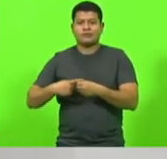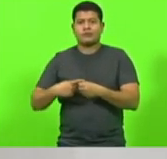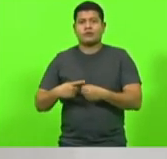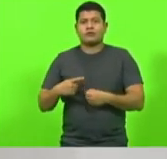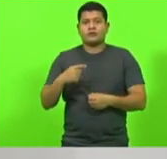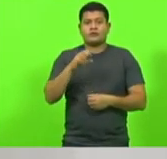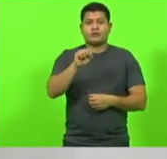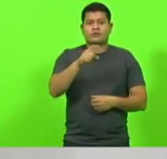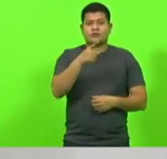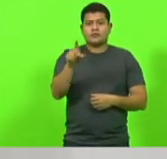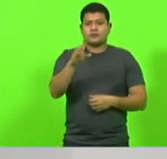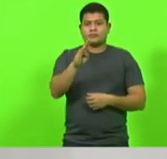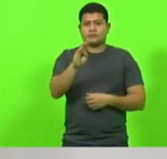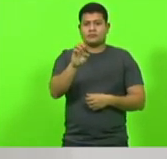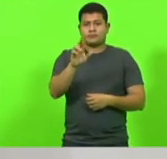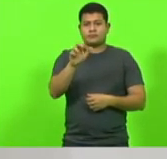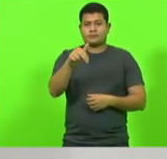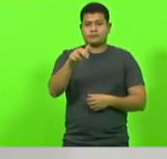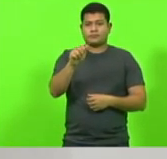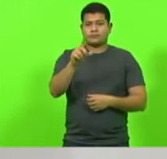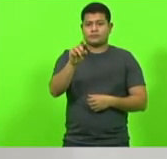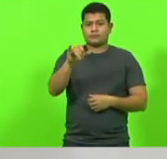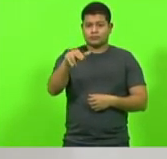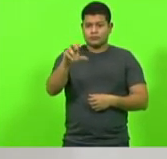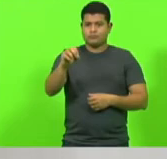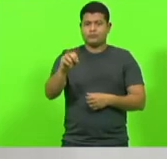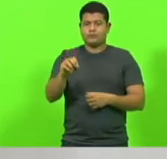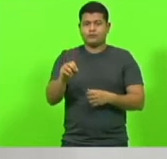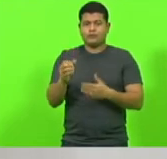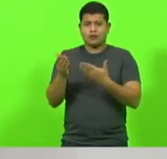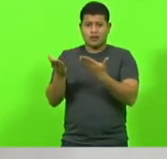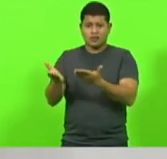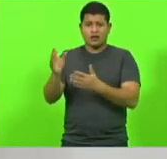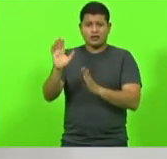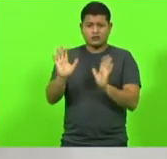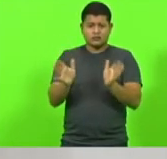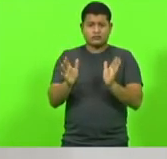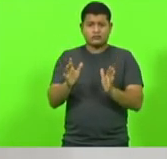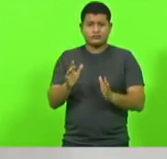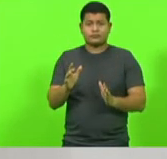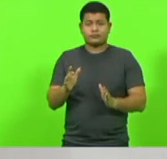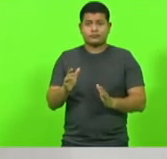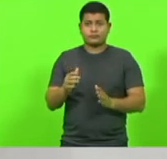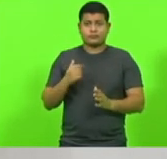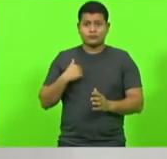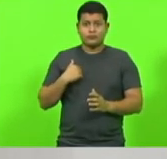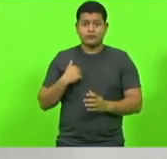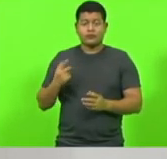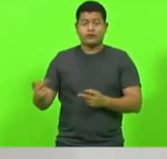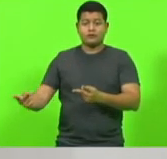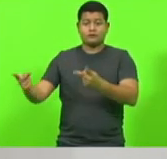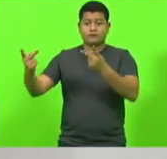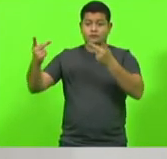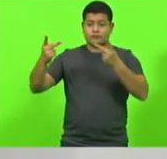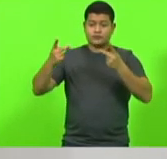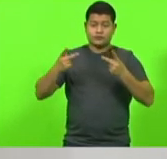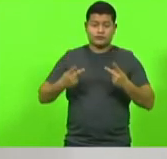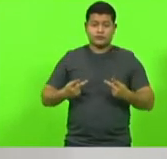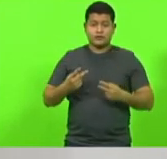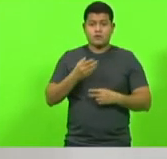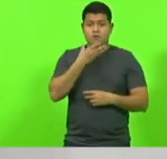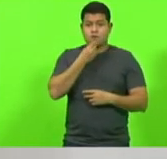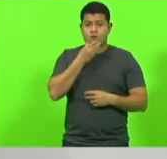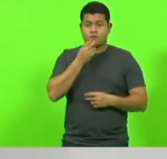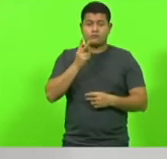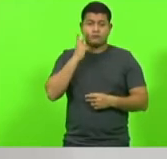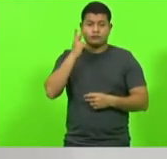Bernardino, onde já há algum tempo eu recebi a visita do vereador